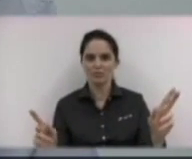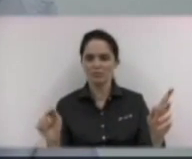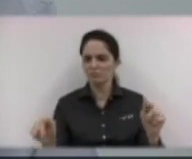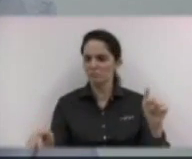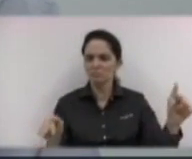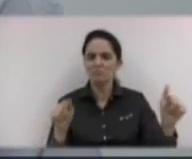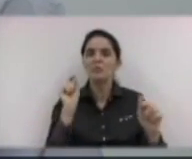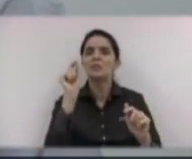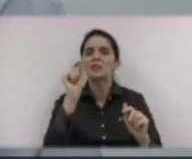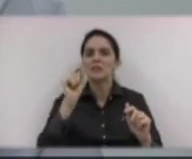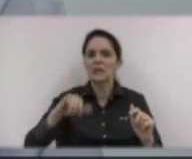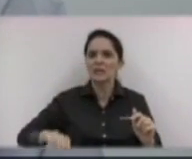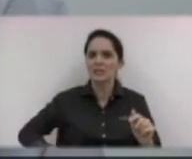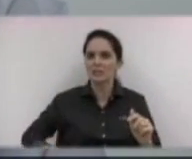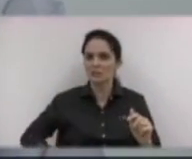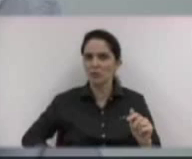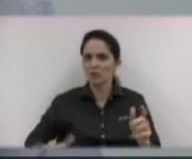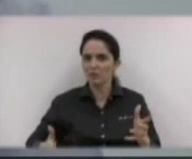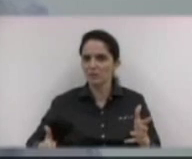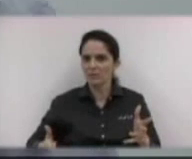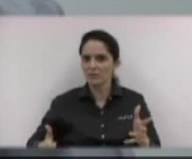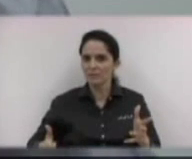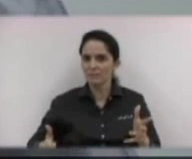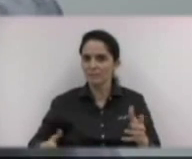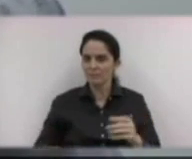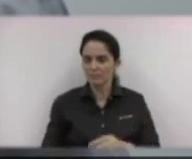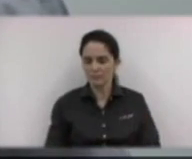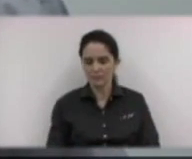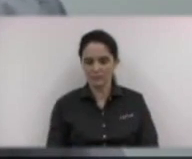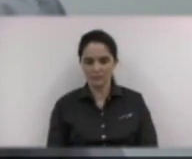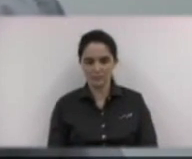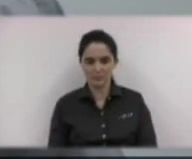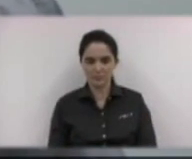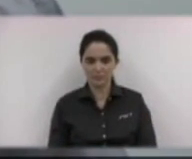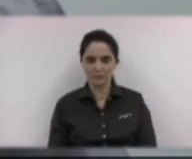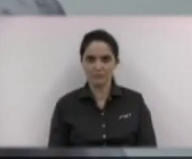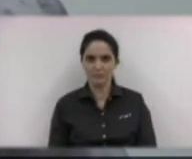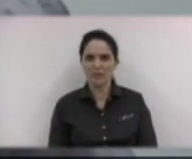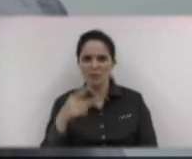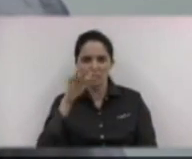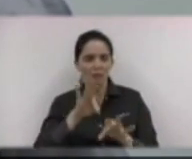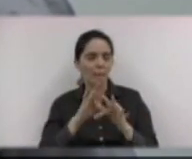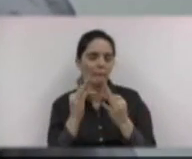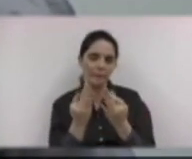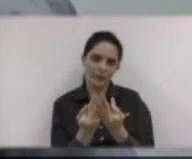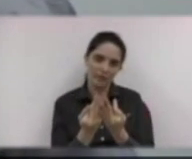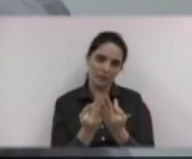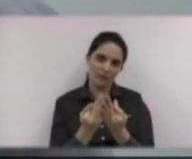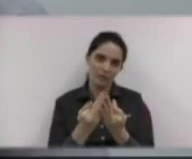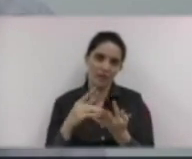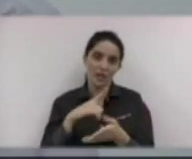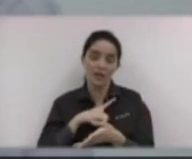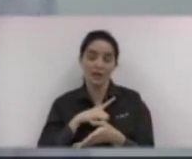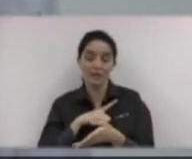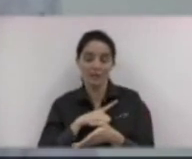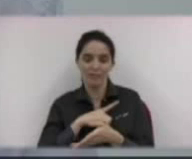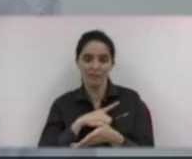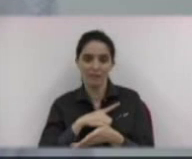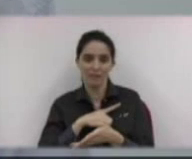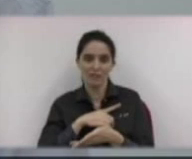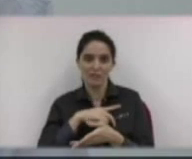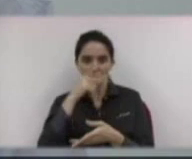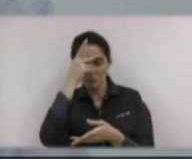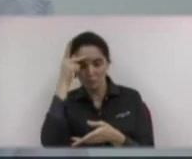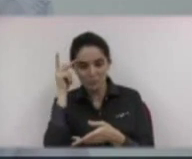assim, porque todos os gabinetes aqui são procurados, né, por famílias que têm alguém preso, enfim, porque quem sofre muito são